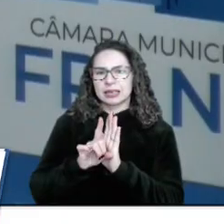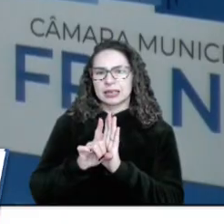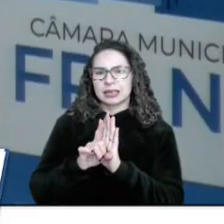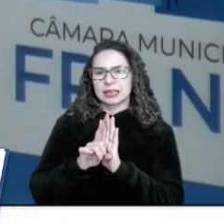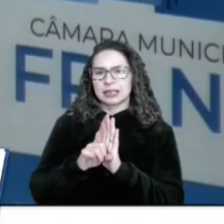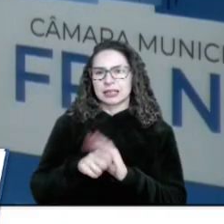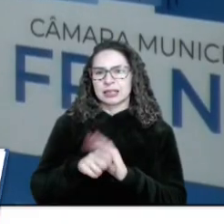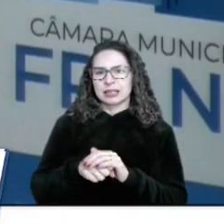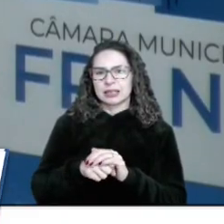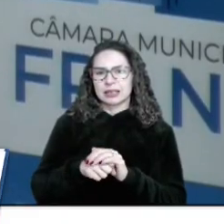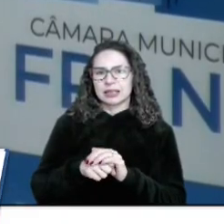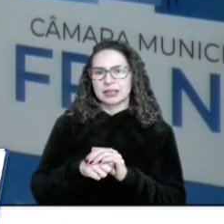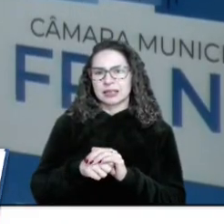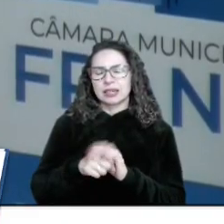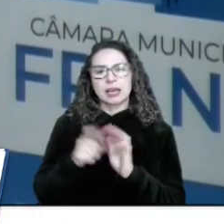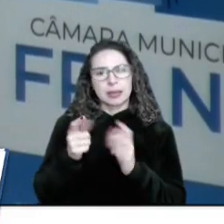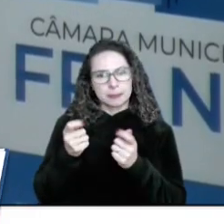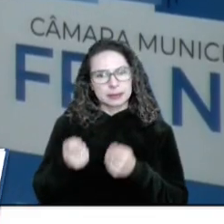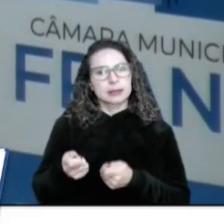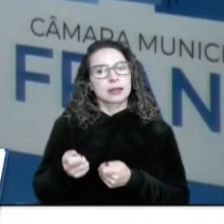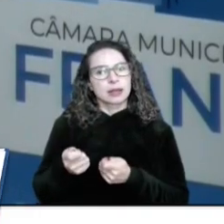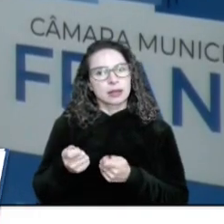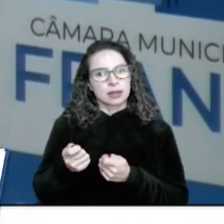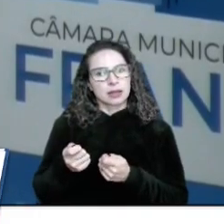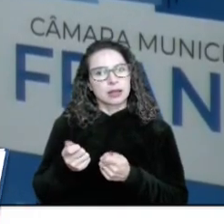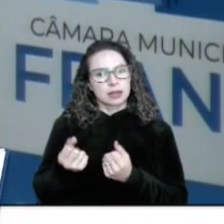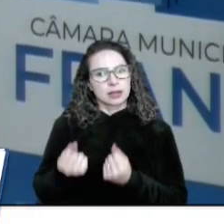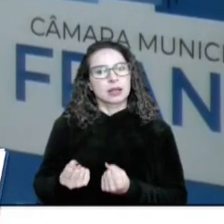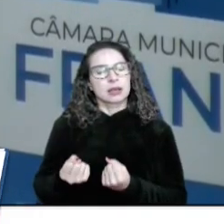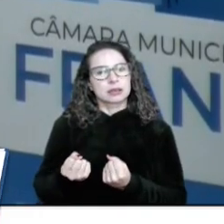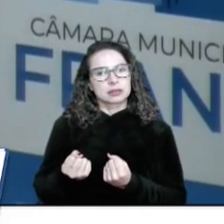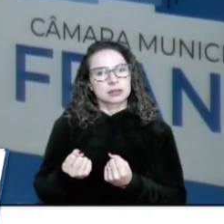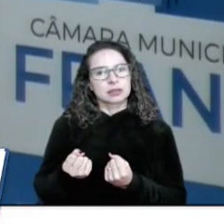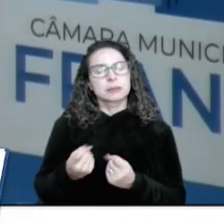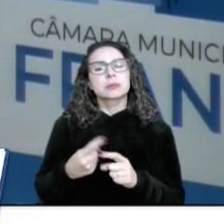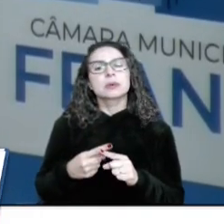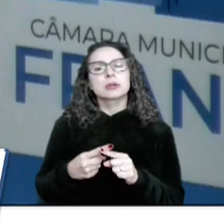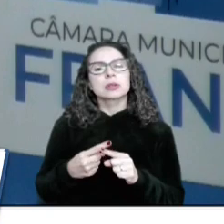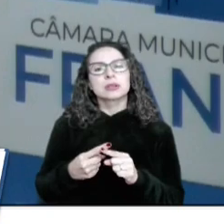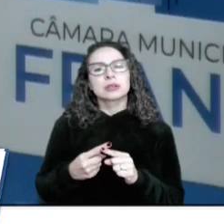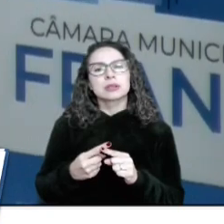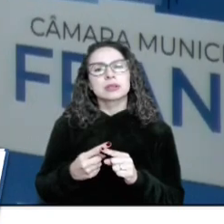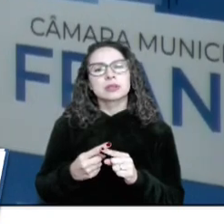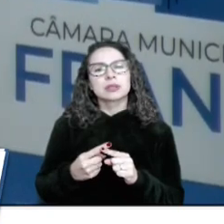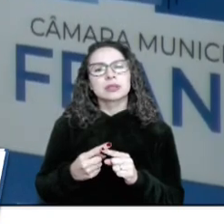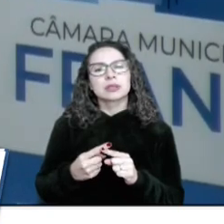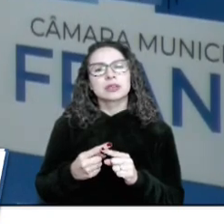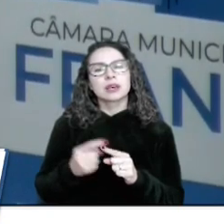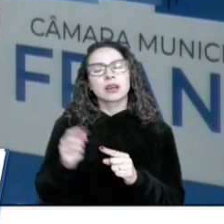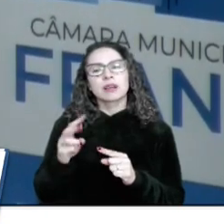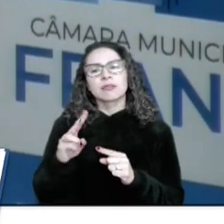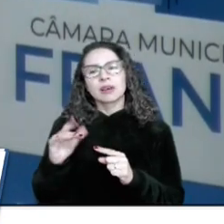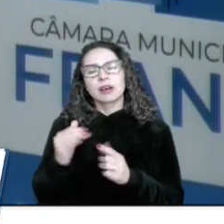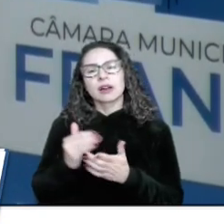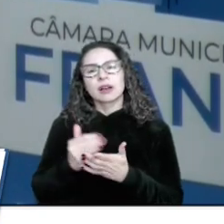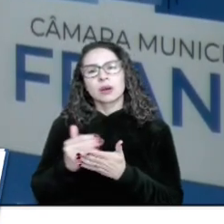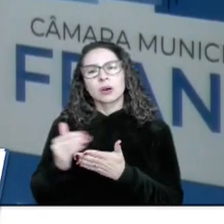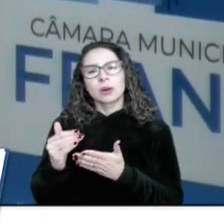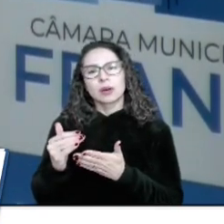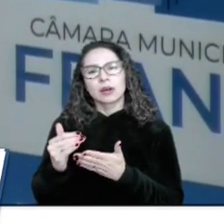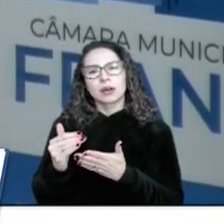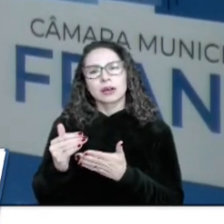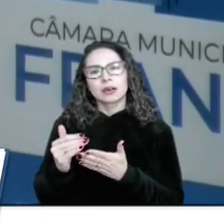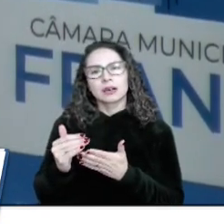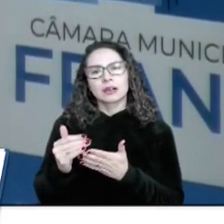ela é pesada. Mas por quê? A partir do momento em que